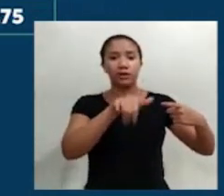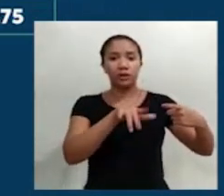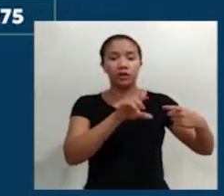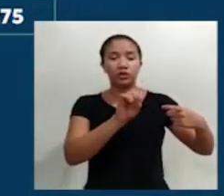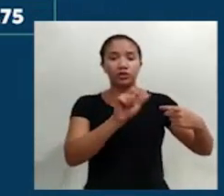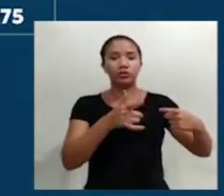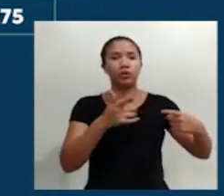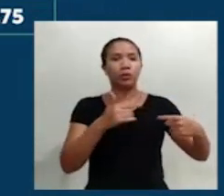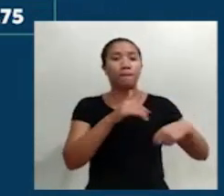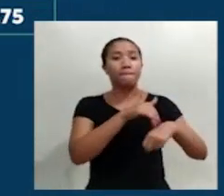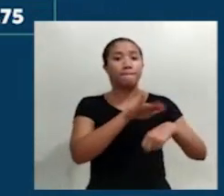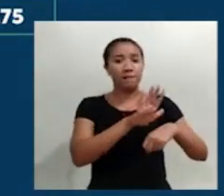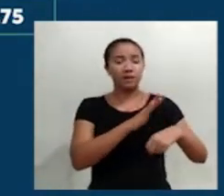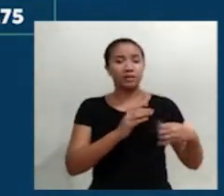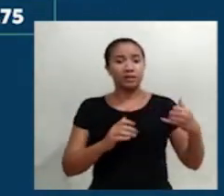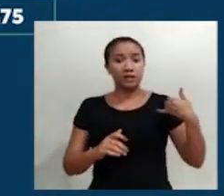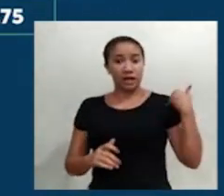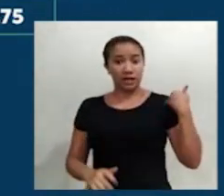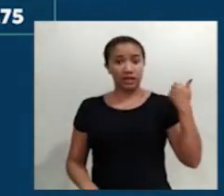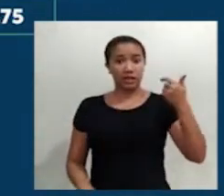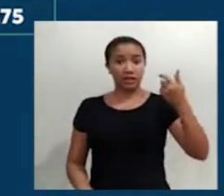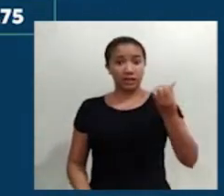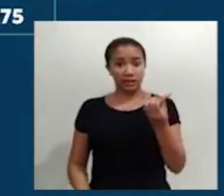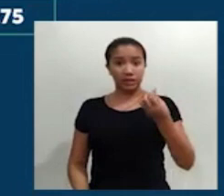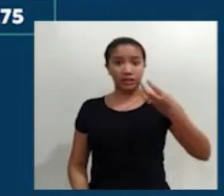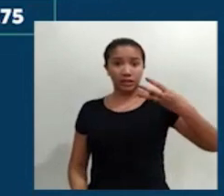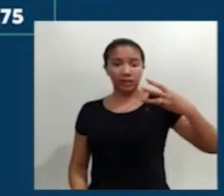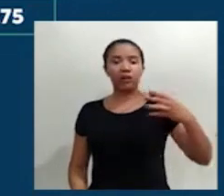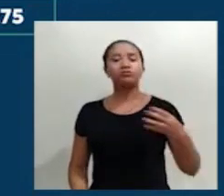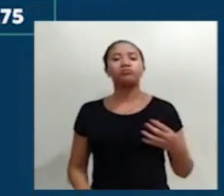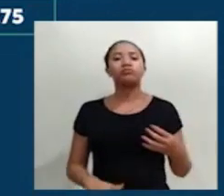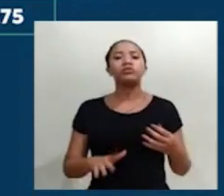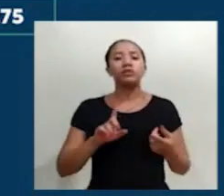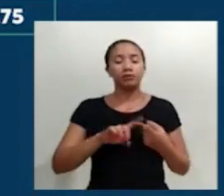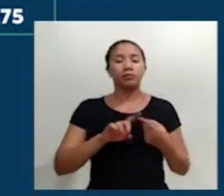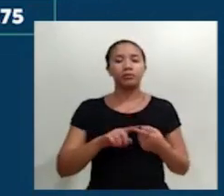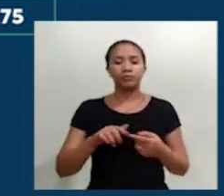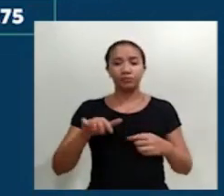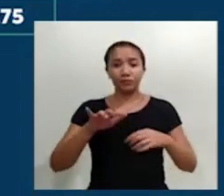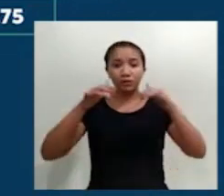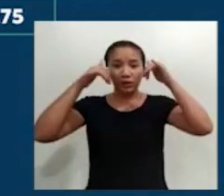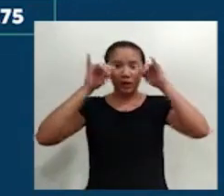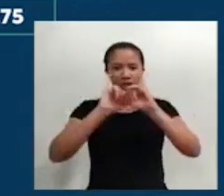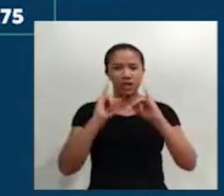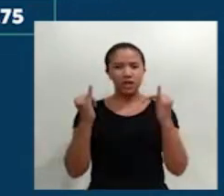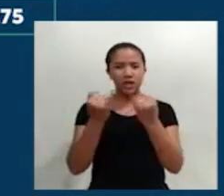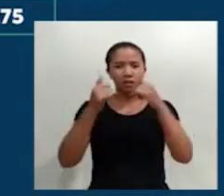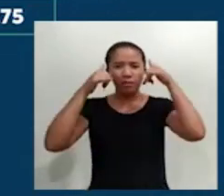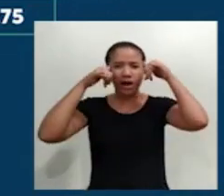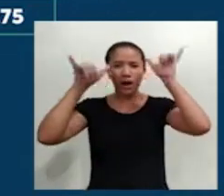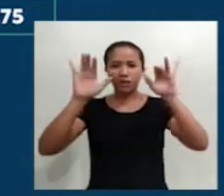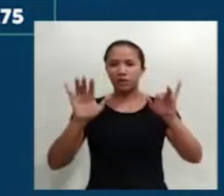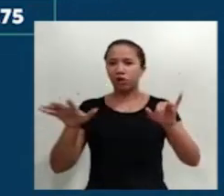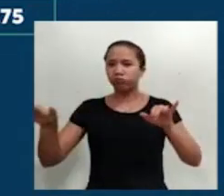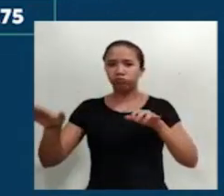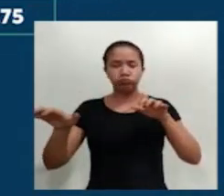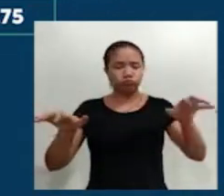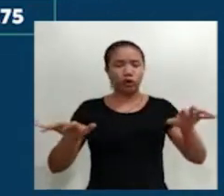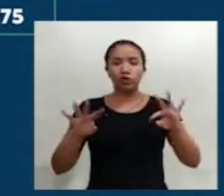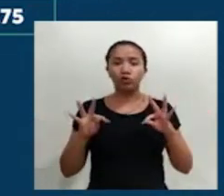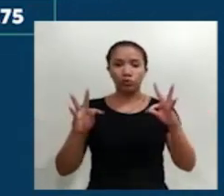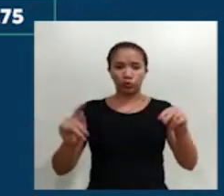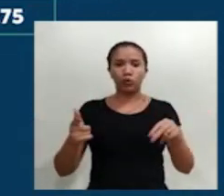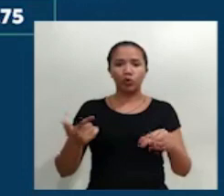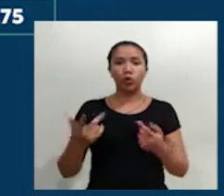chegaremos ao público com mais de 63 anos de idade. Na região do Marajó, tanto oriental quanto ocidental,